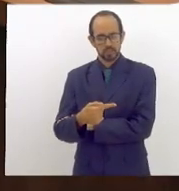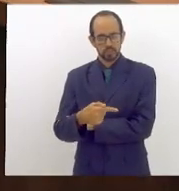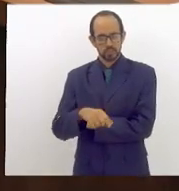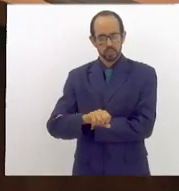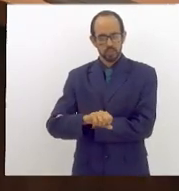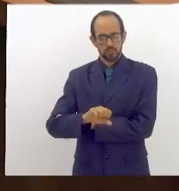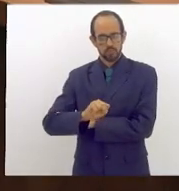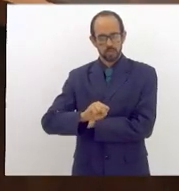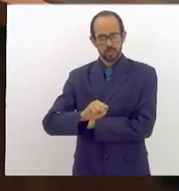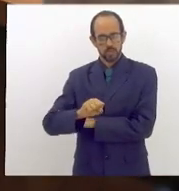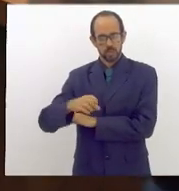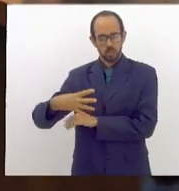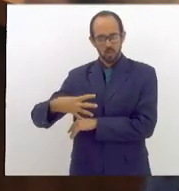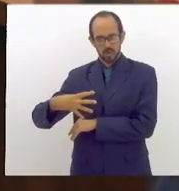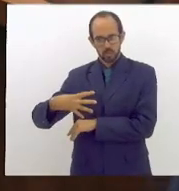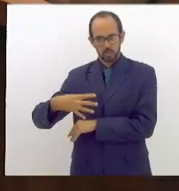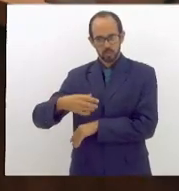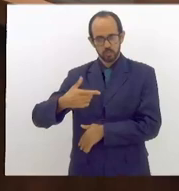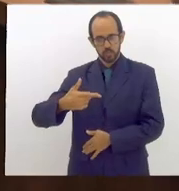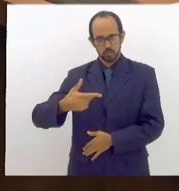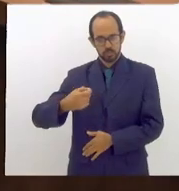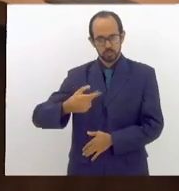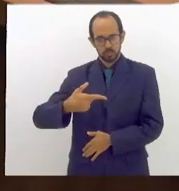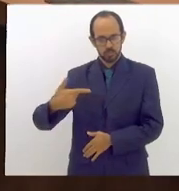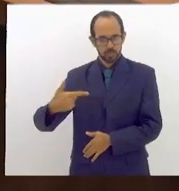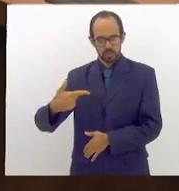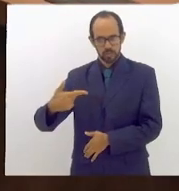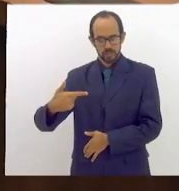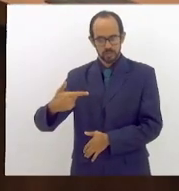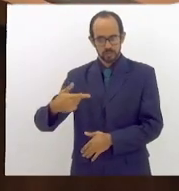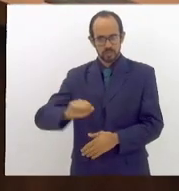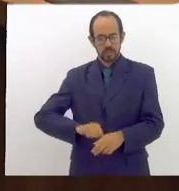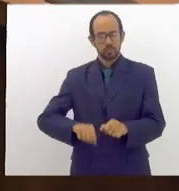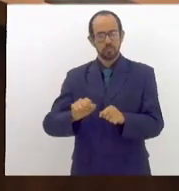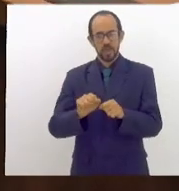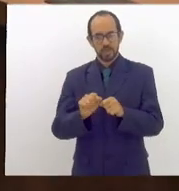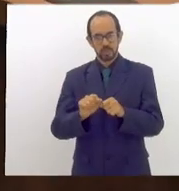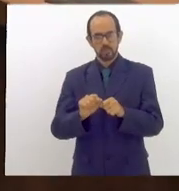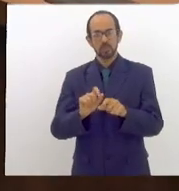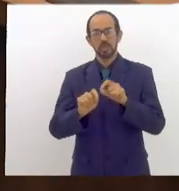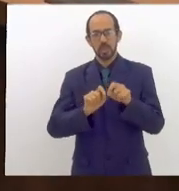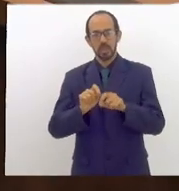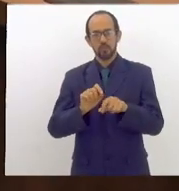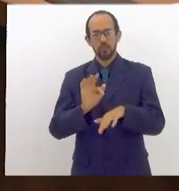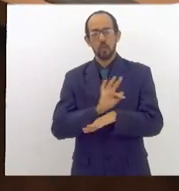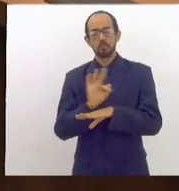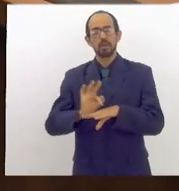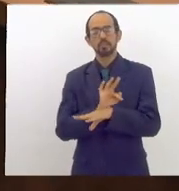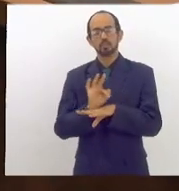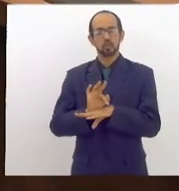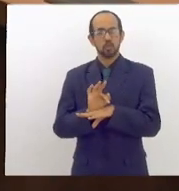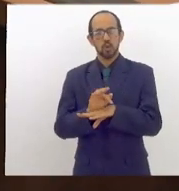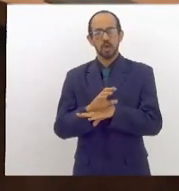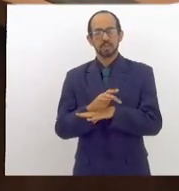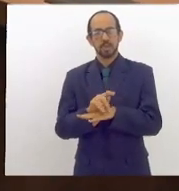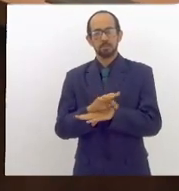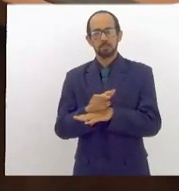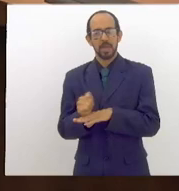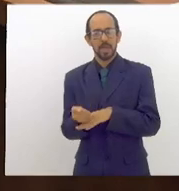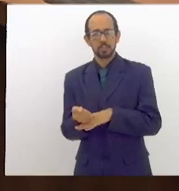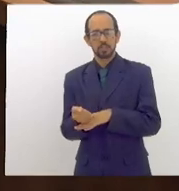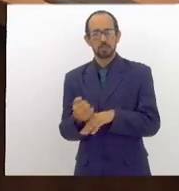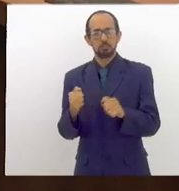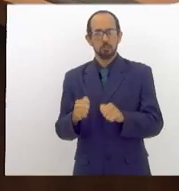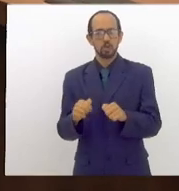984 de 22 que aí formalizou assepperj pode tudo